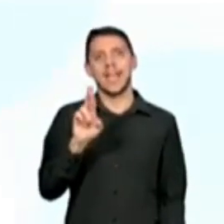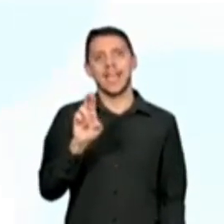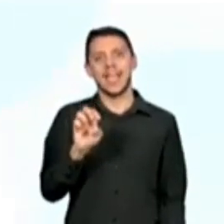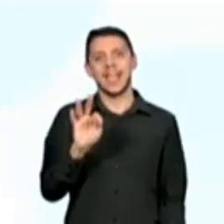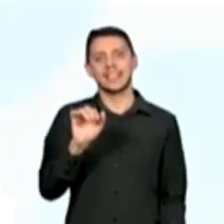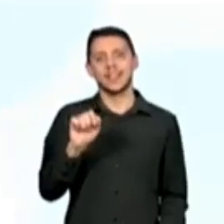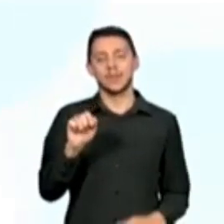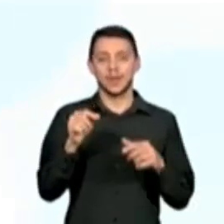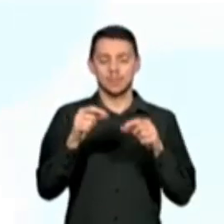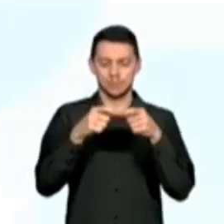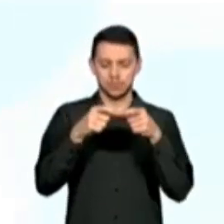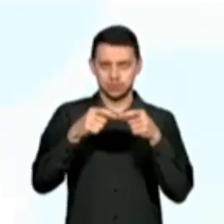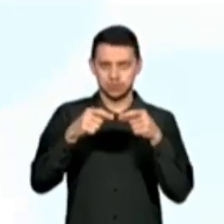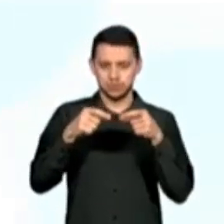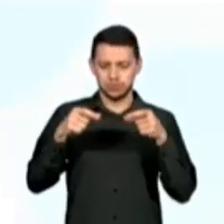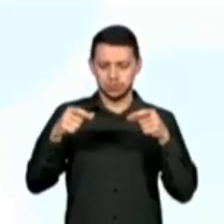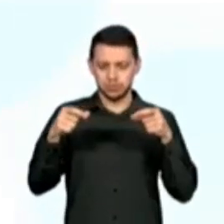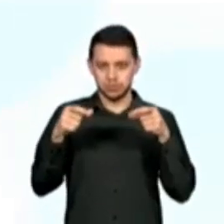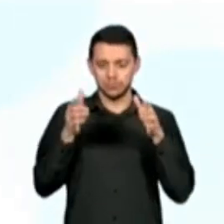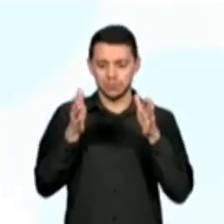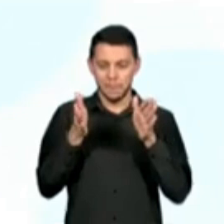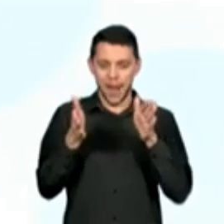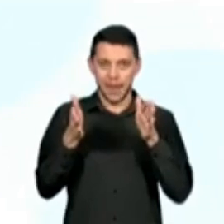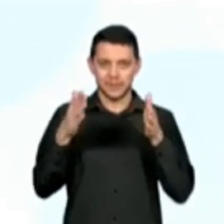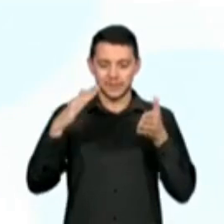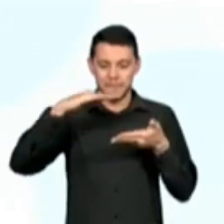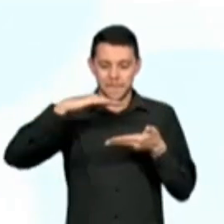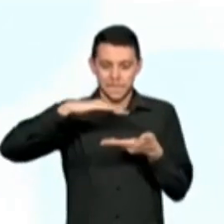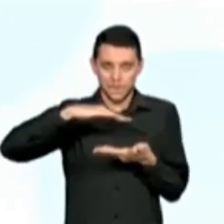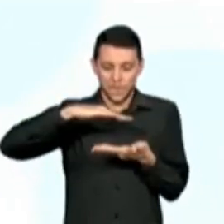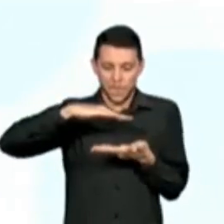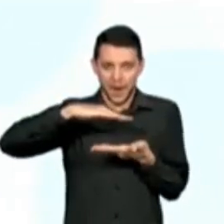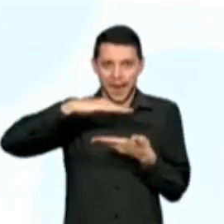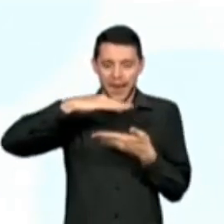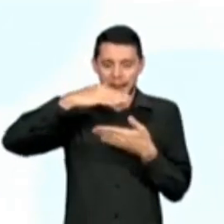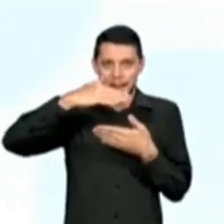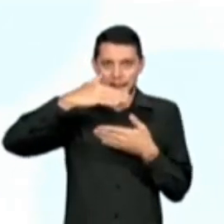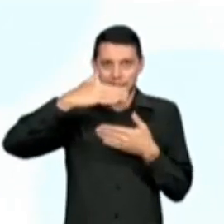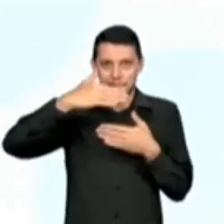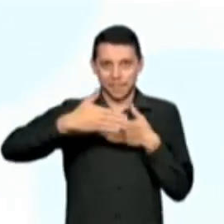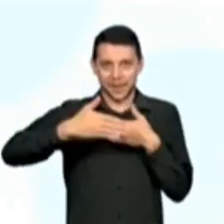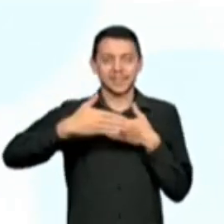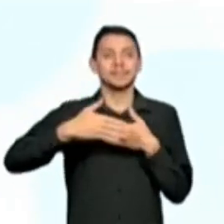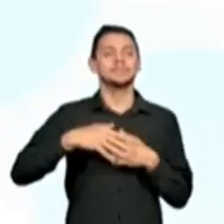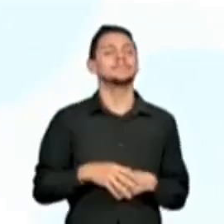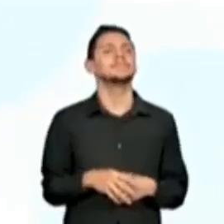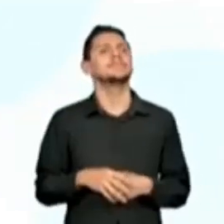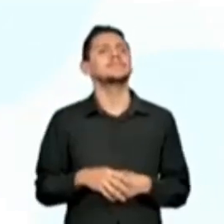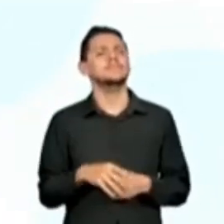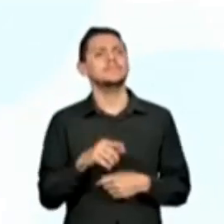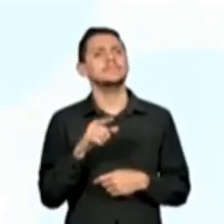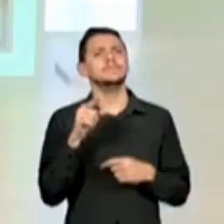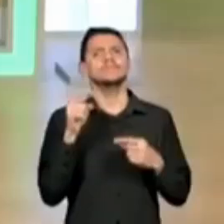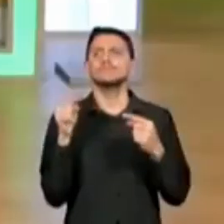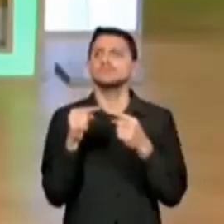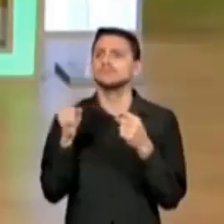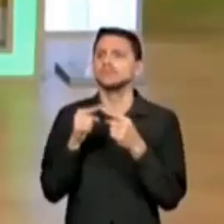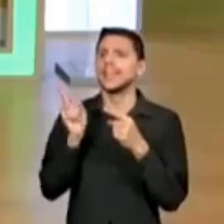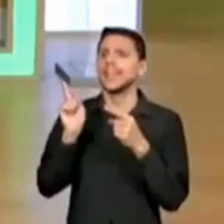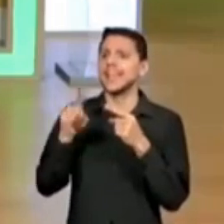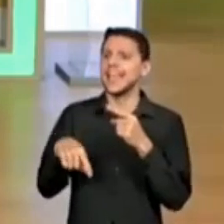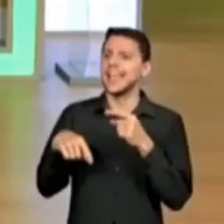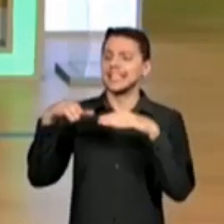formato do bloco retangular. Uma caixa de sapato. Uma caixa de sapato é uma boa. Eu penso em